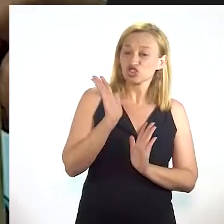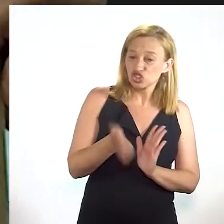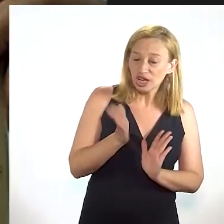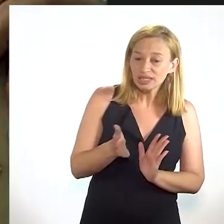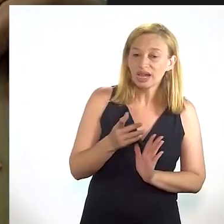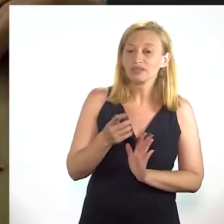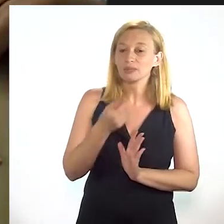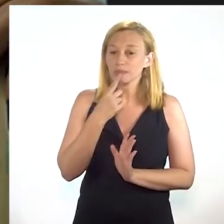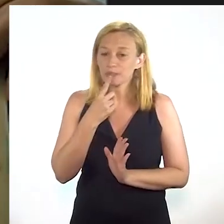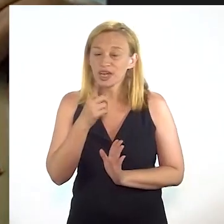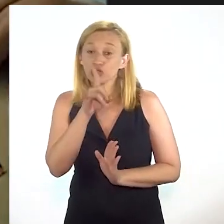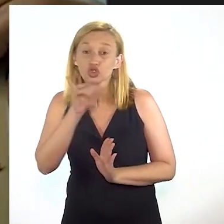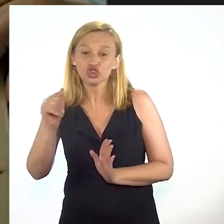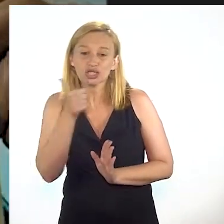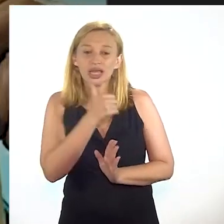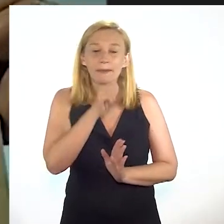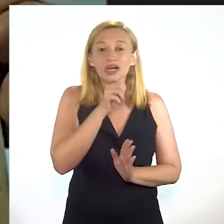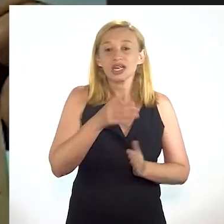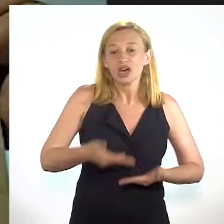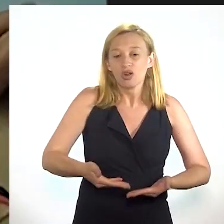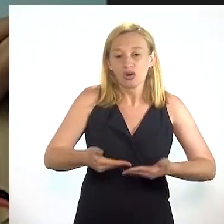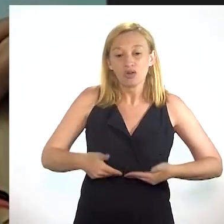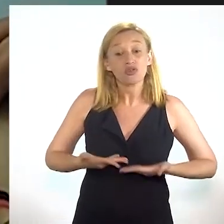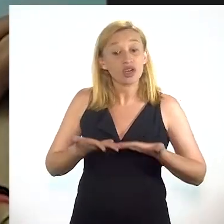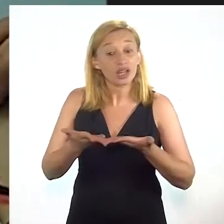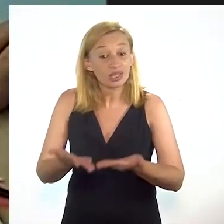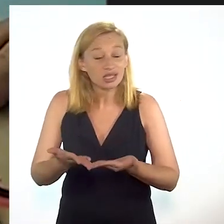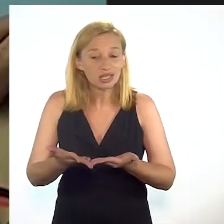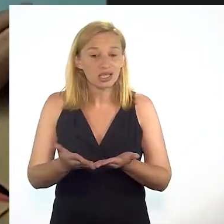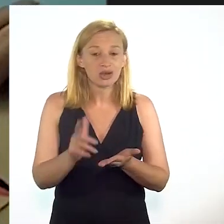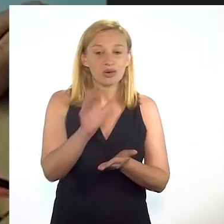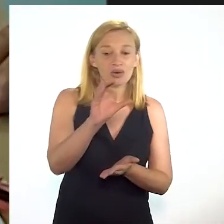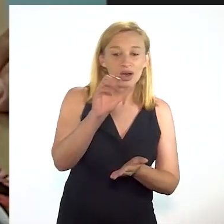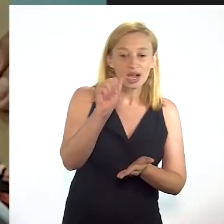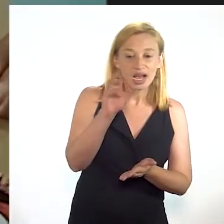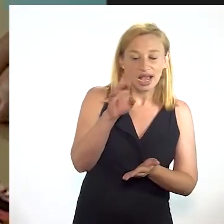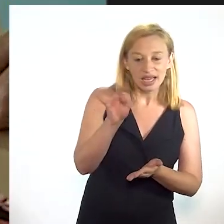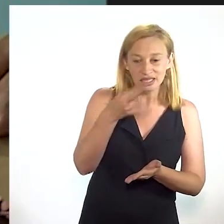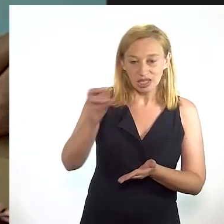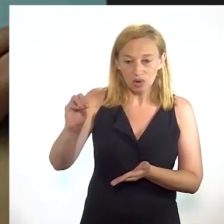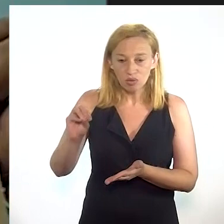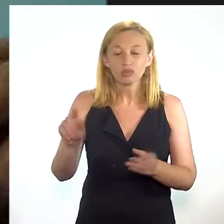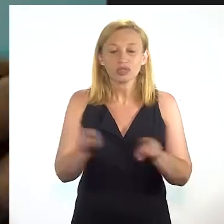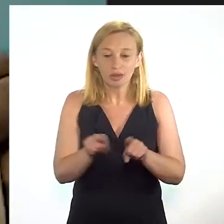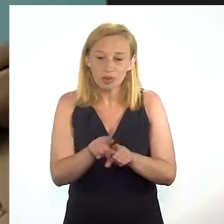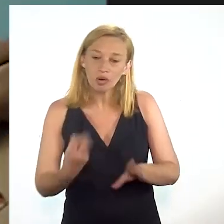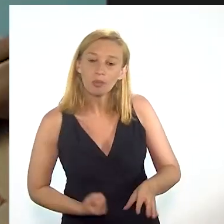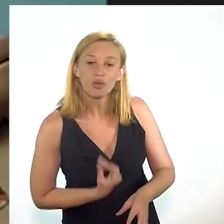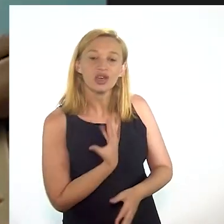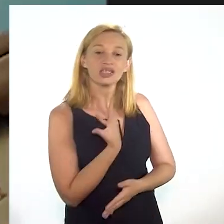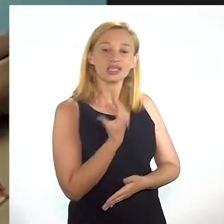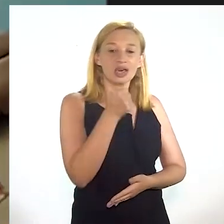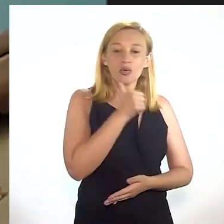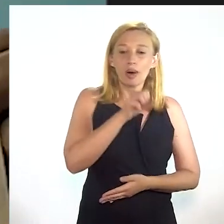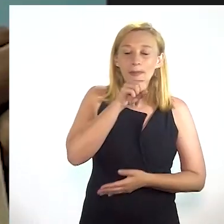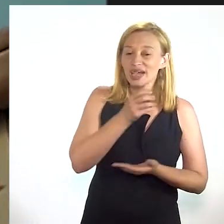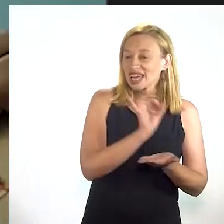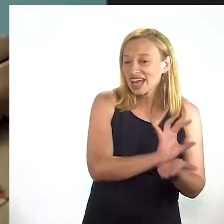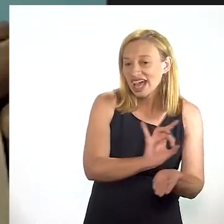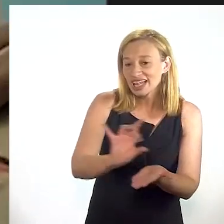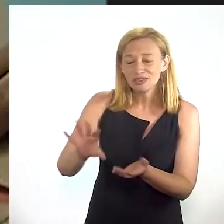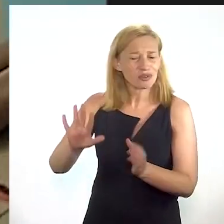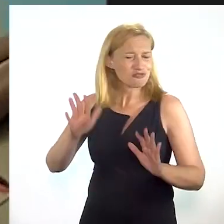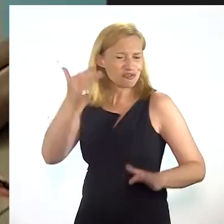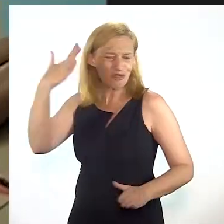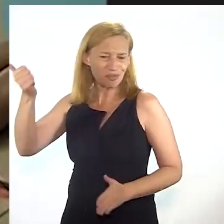véspera do Dia das Mães também, eu ofereci o cartão com uma poesia para as mães, escrita na hora para cada mãe.